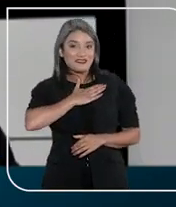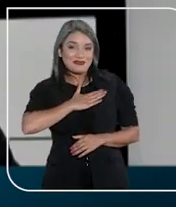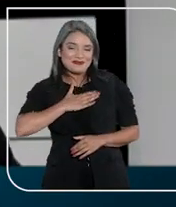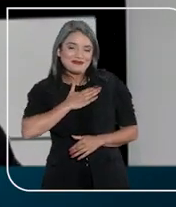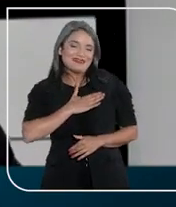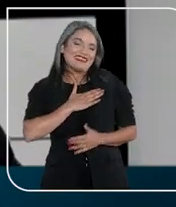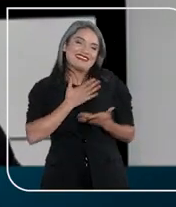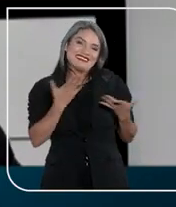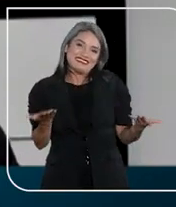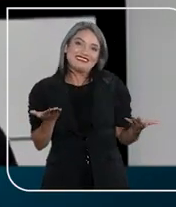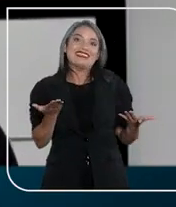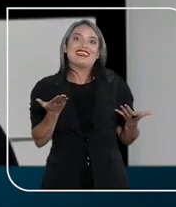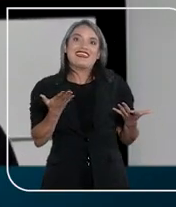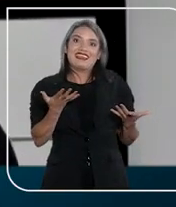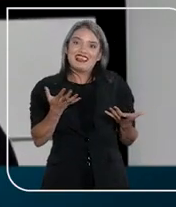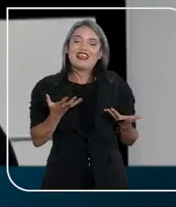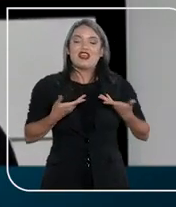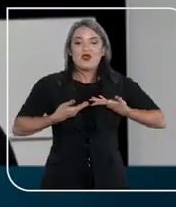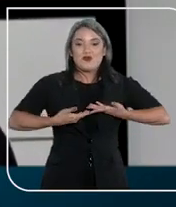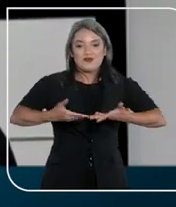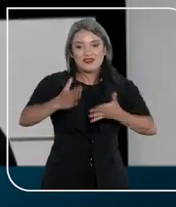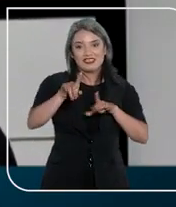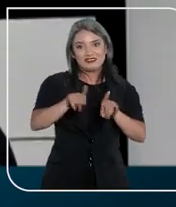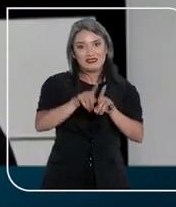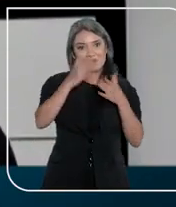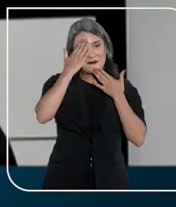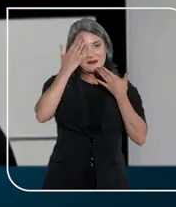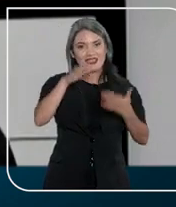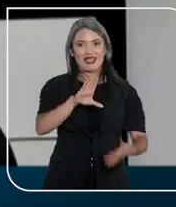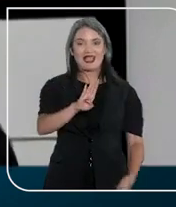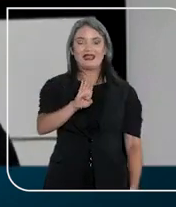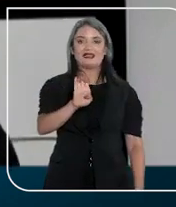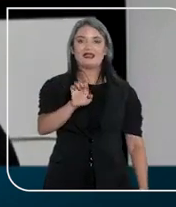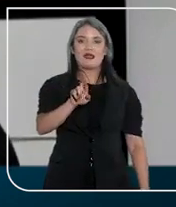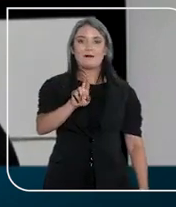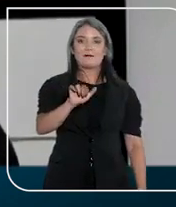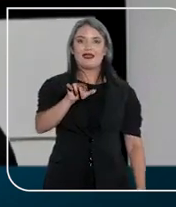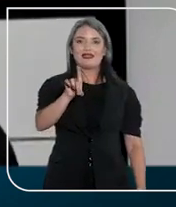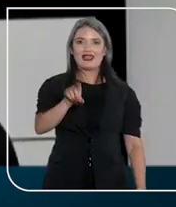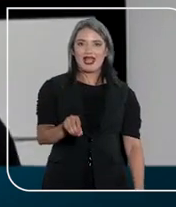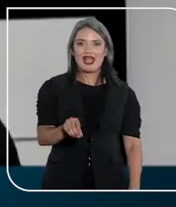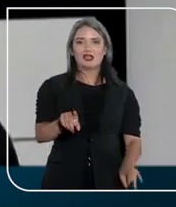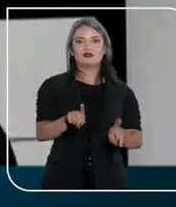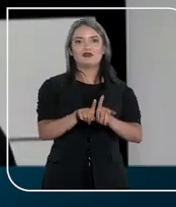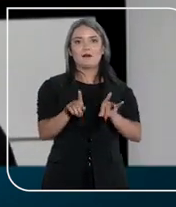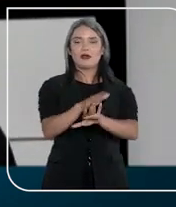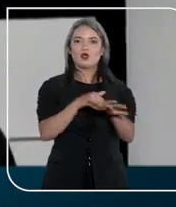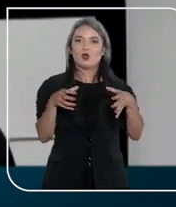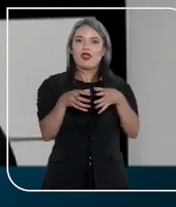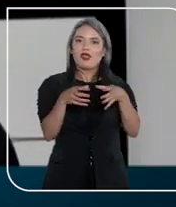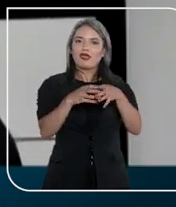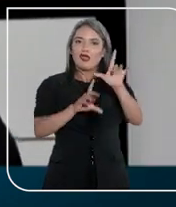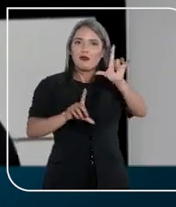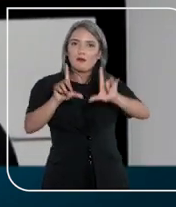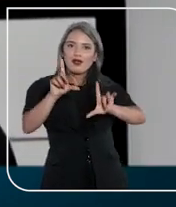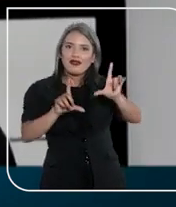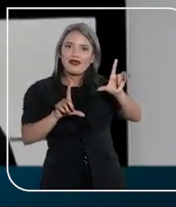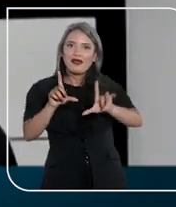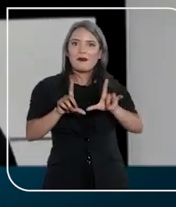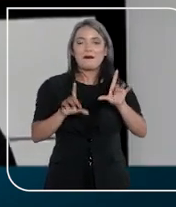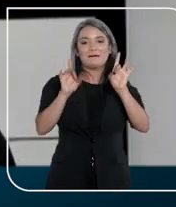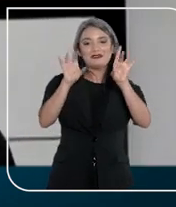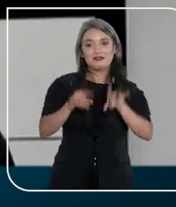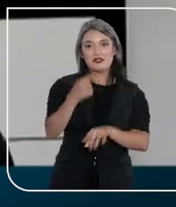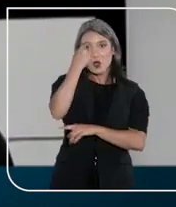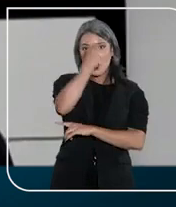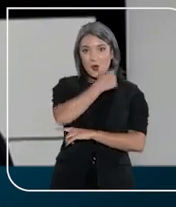muito lisonjeado com o convite. Também aqui agradeço ao Bernardo, que entrou em contato conosco, a toda a produção do programa, a você em especial aqui, que tivemos 1h